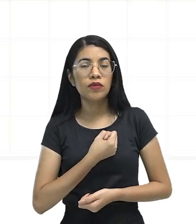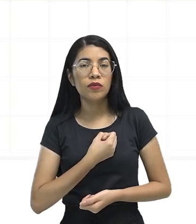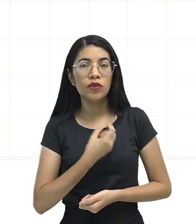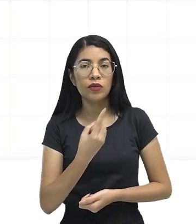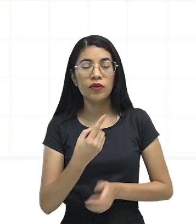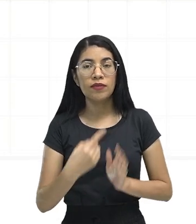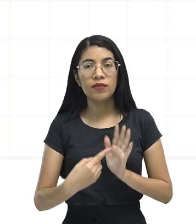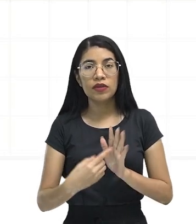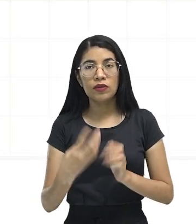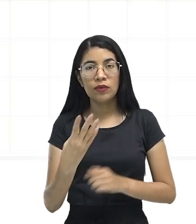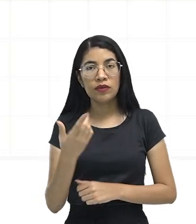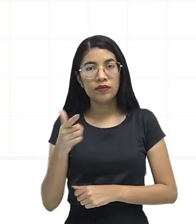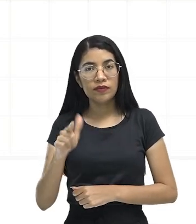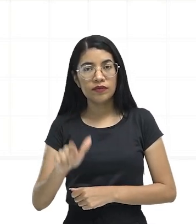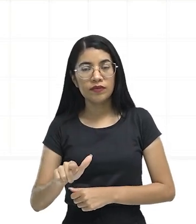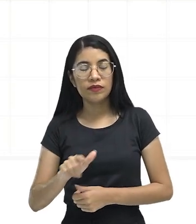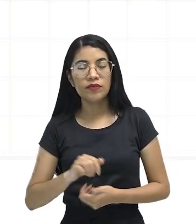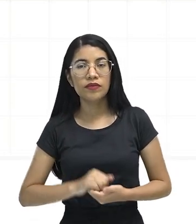4 vezes.